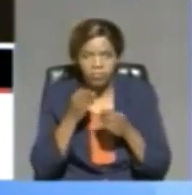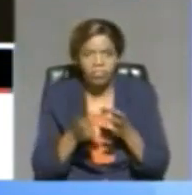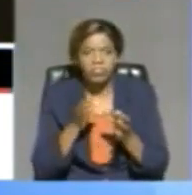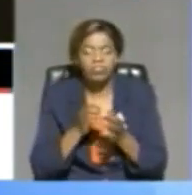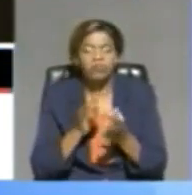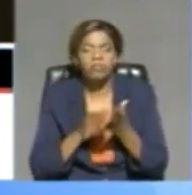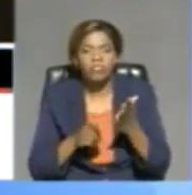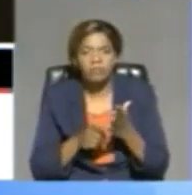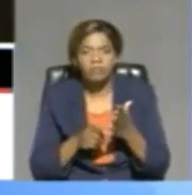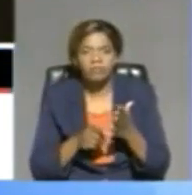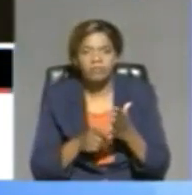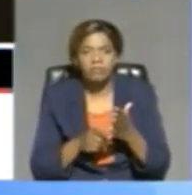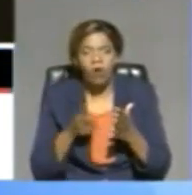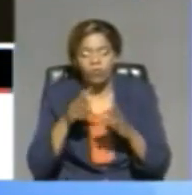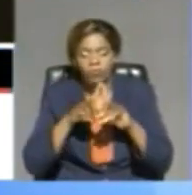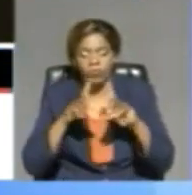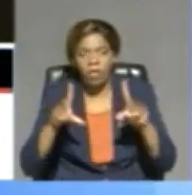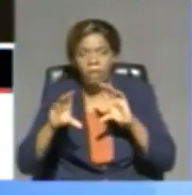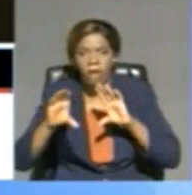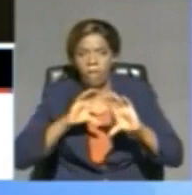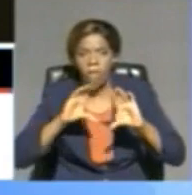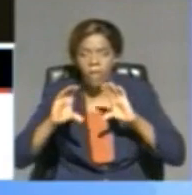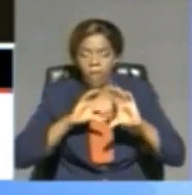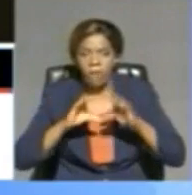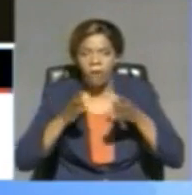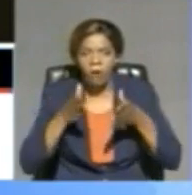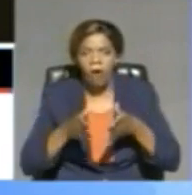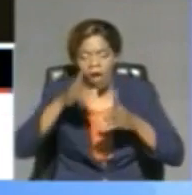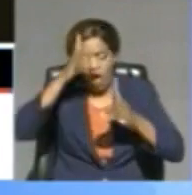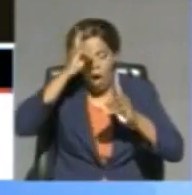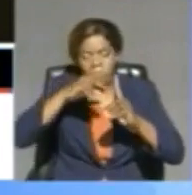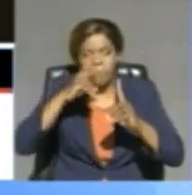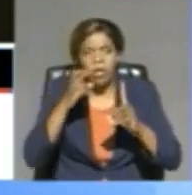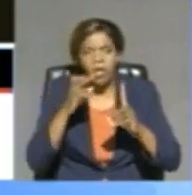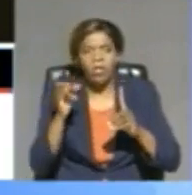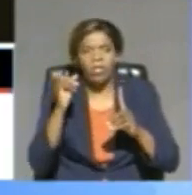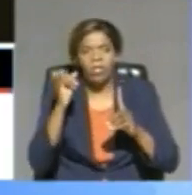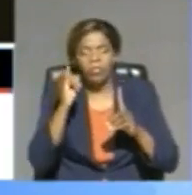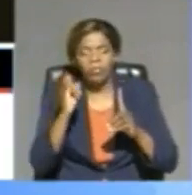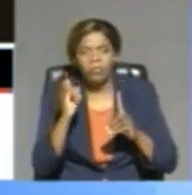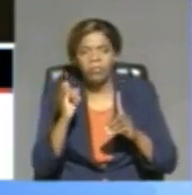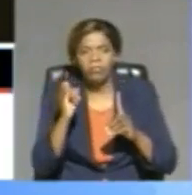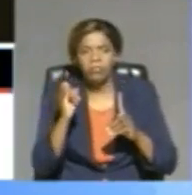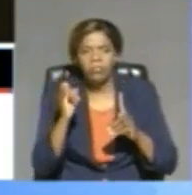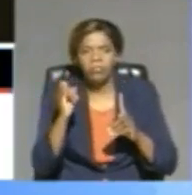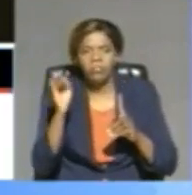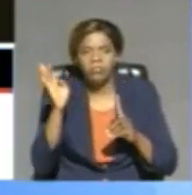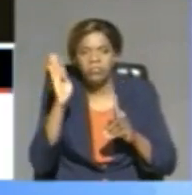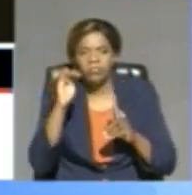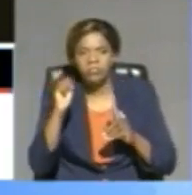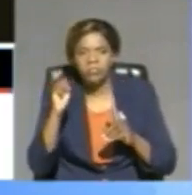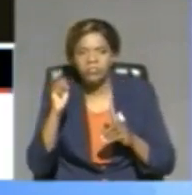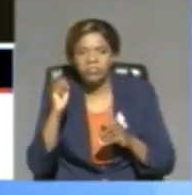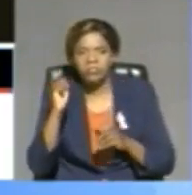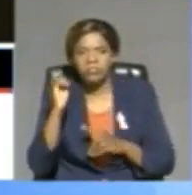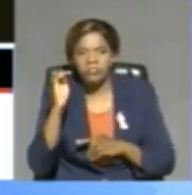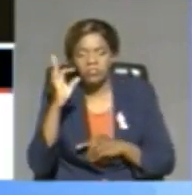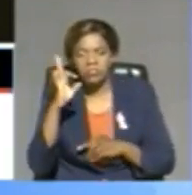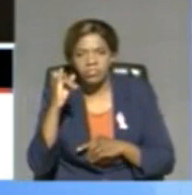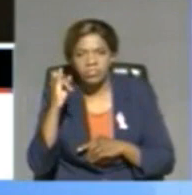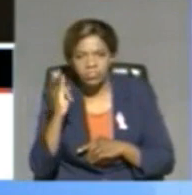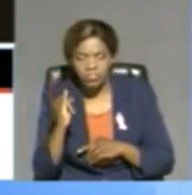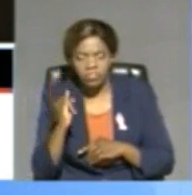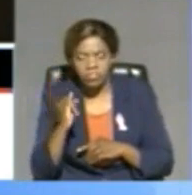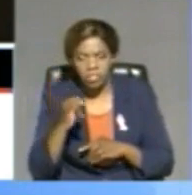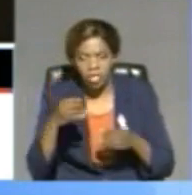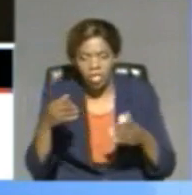assunto desta análise. Rishi Sunak é o novo líder do Partido Conservador no Reino Unido, sucede a Liz